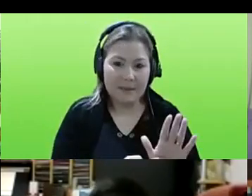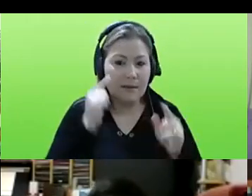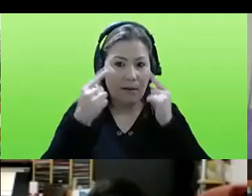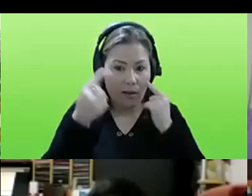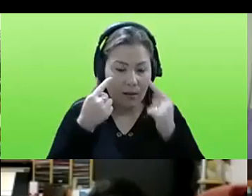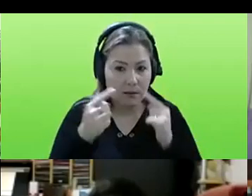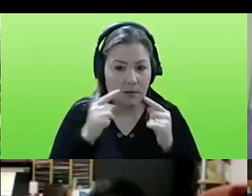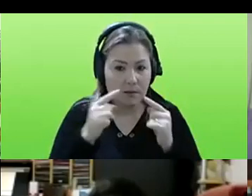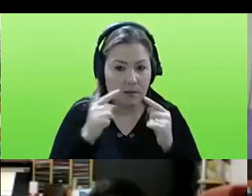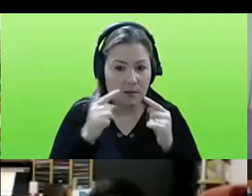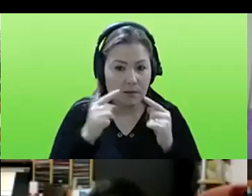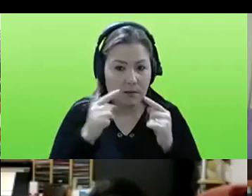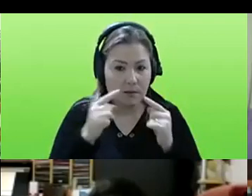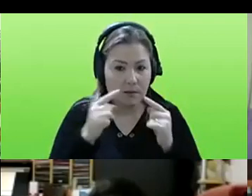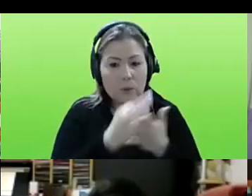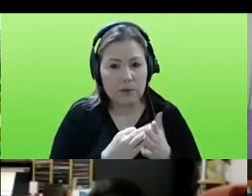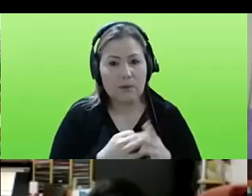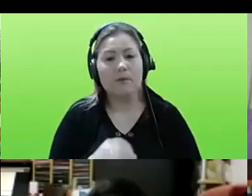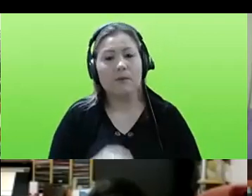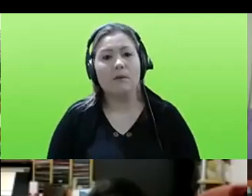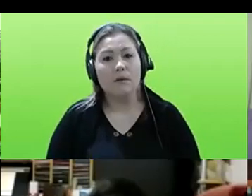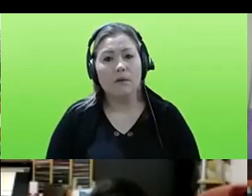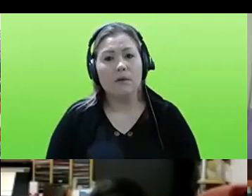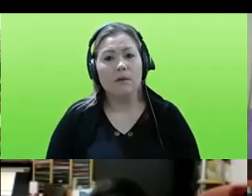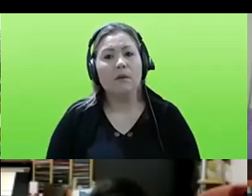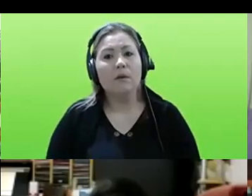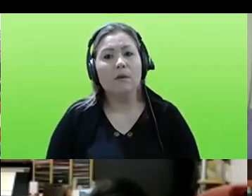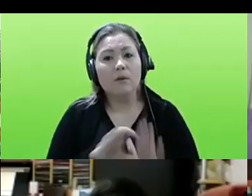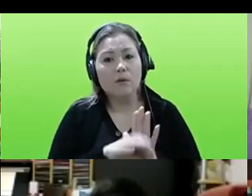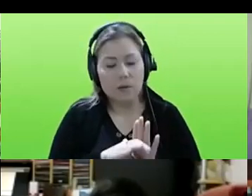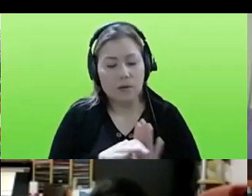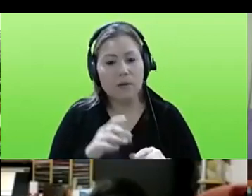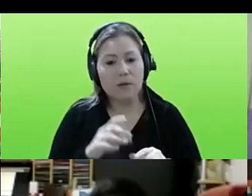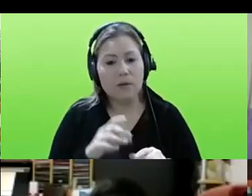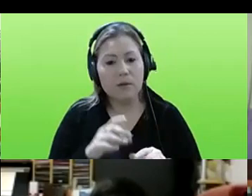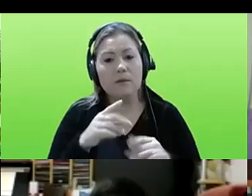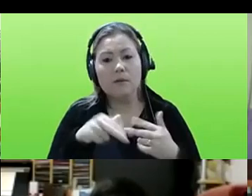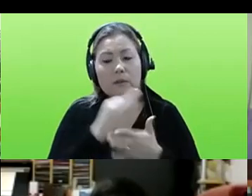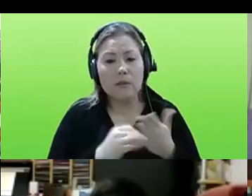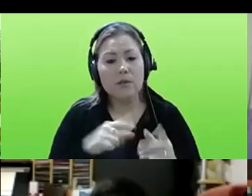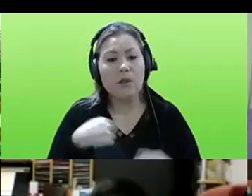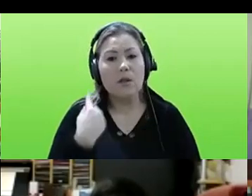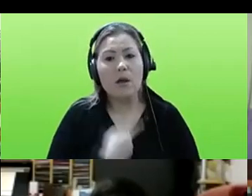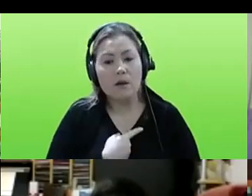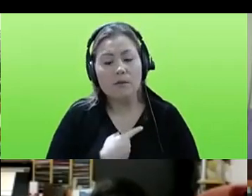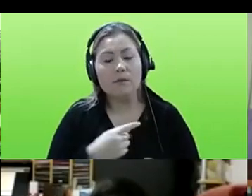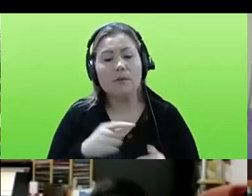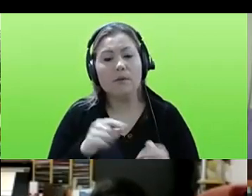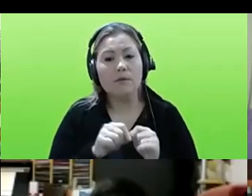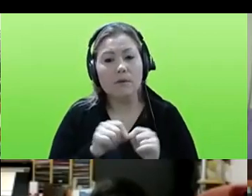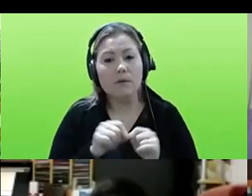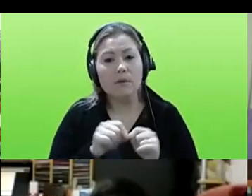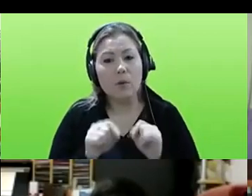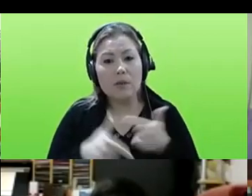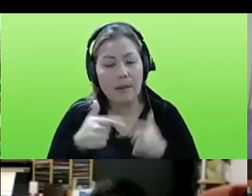os conceitos abordados nesses textos, e nós também faremos um trabalho crítico. Ou seja, isso